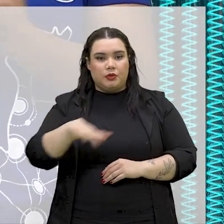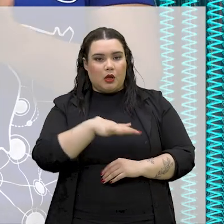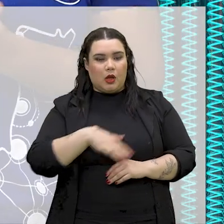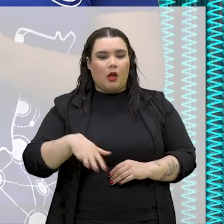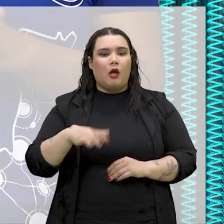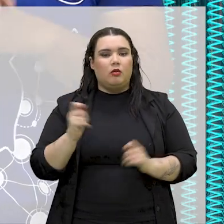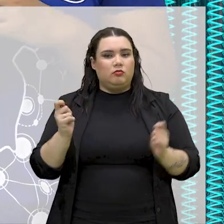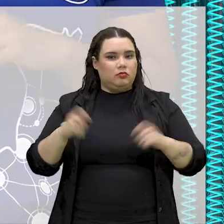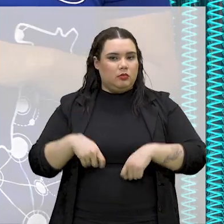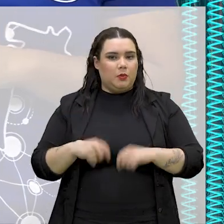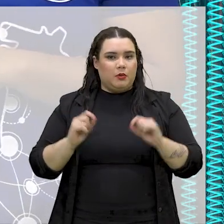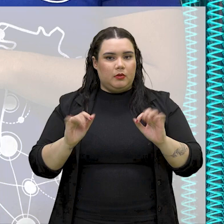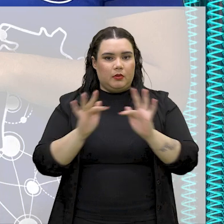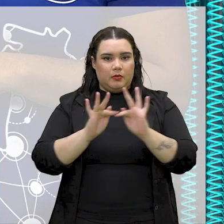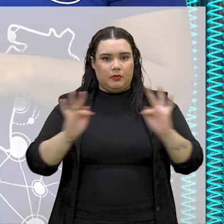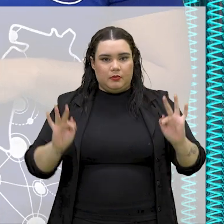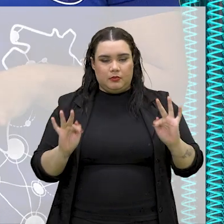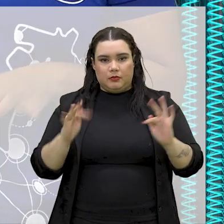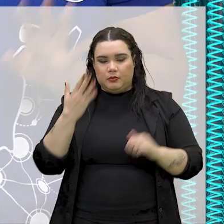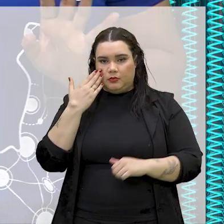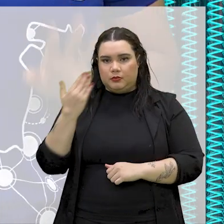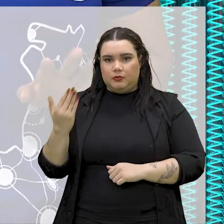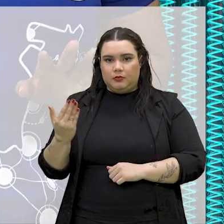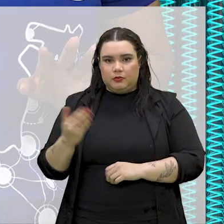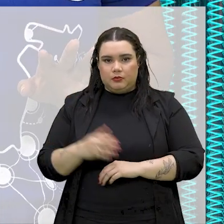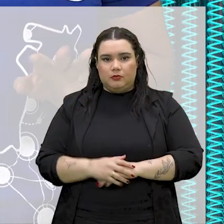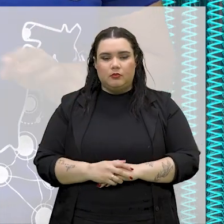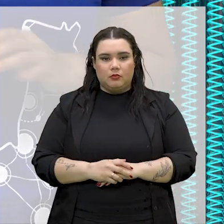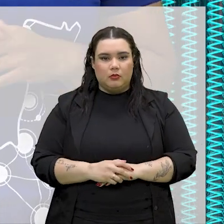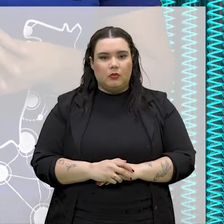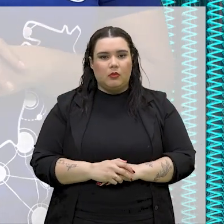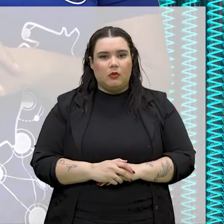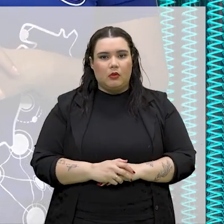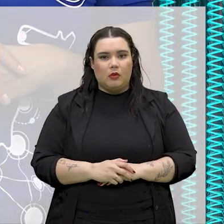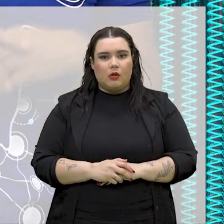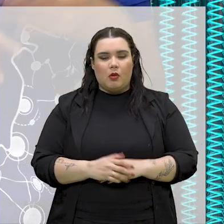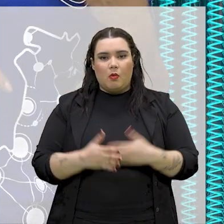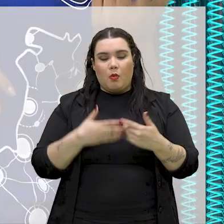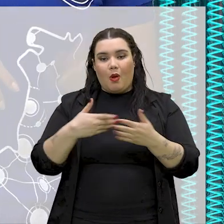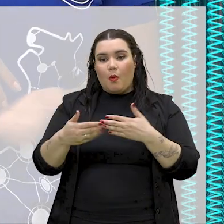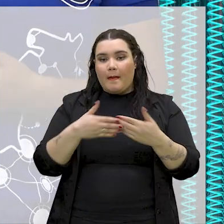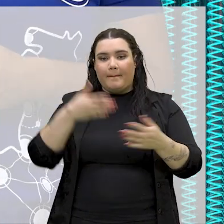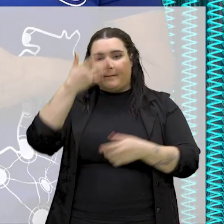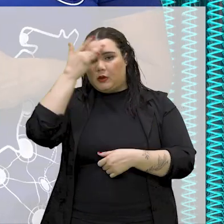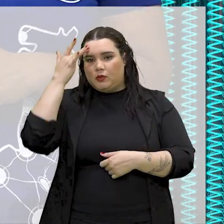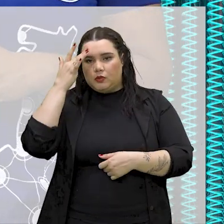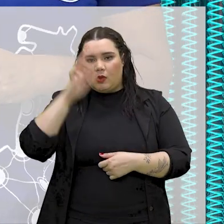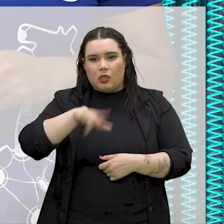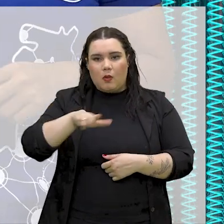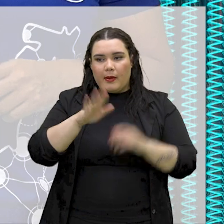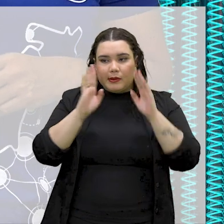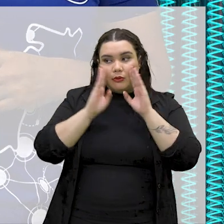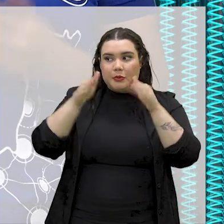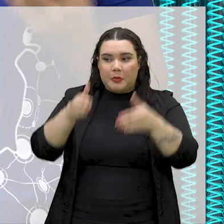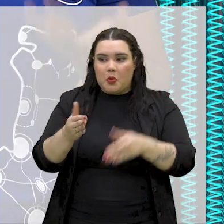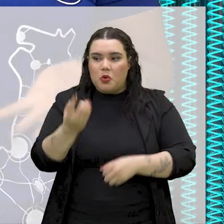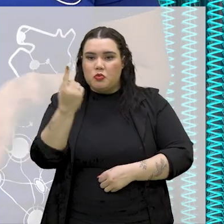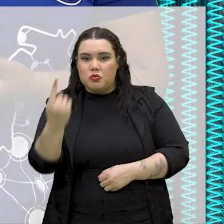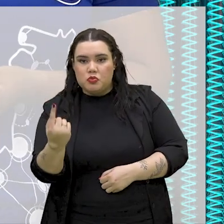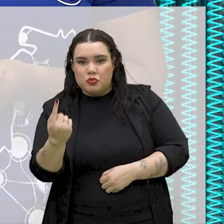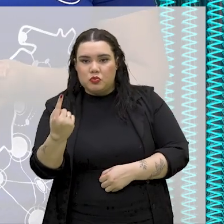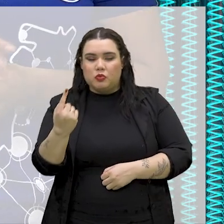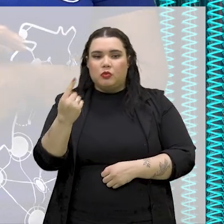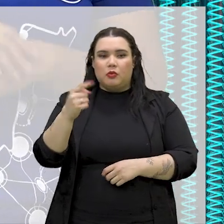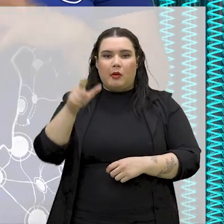estou falando o quê? Anyone, qualquer pessoa. Eu não especifiquei alguém ou eu não estou